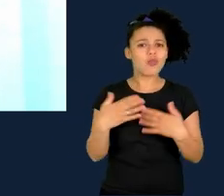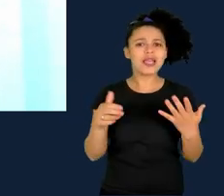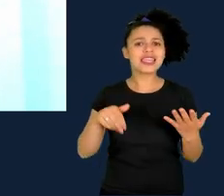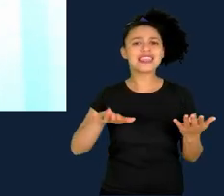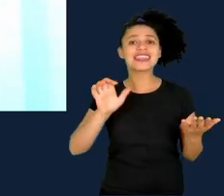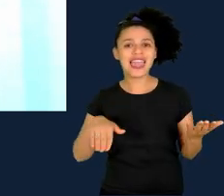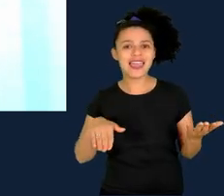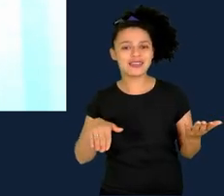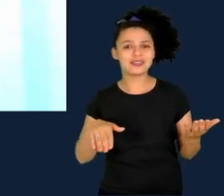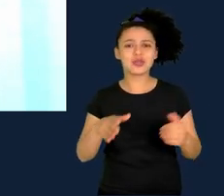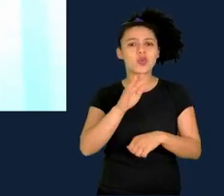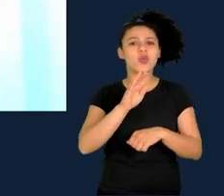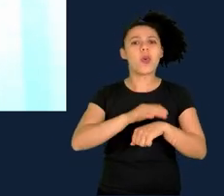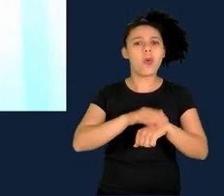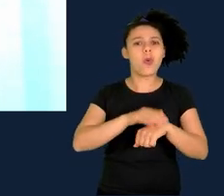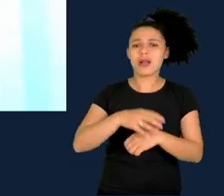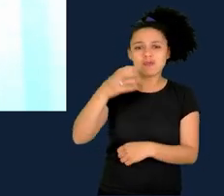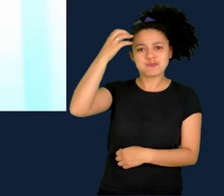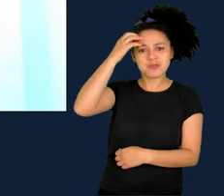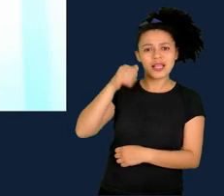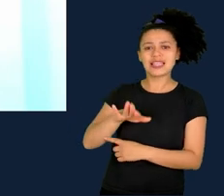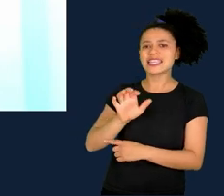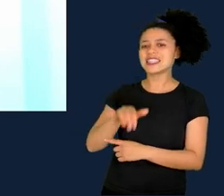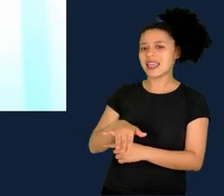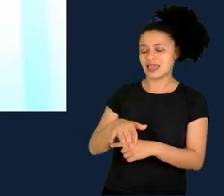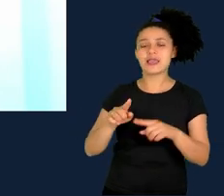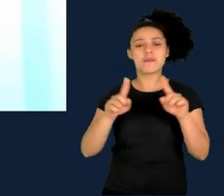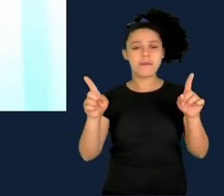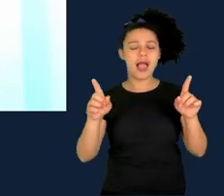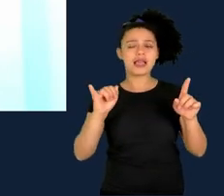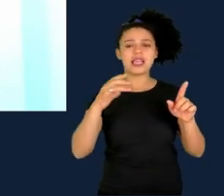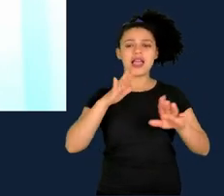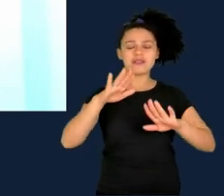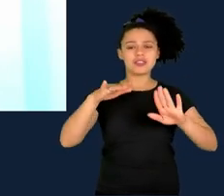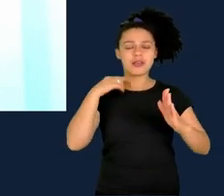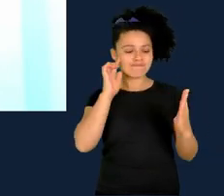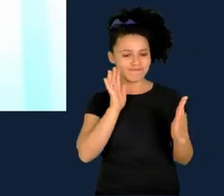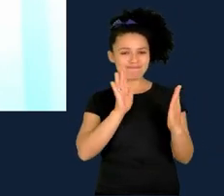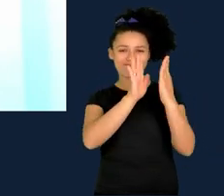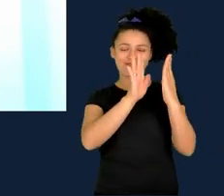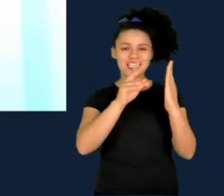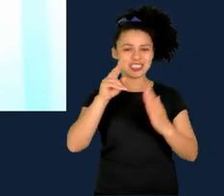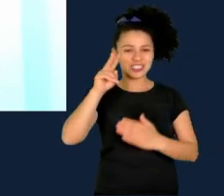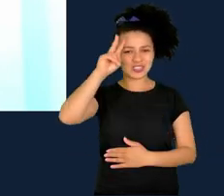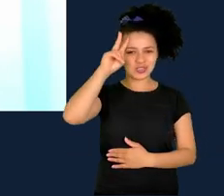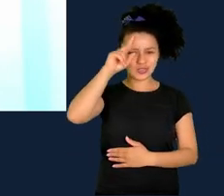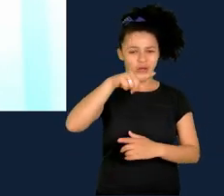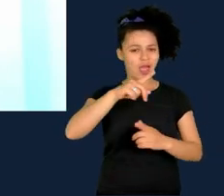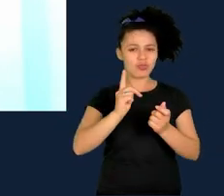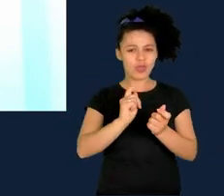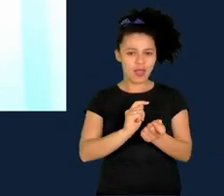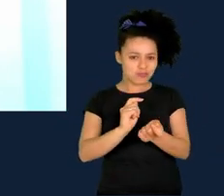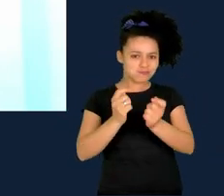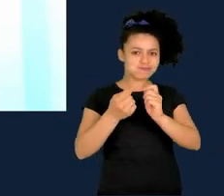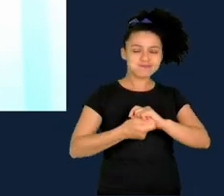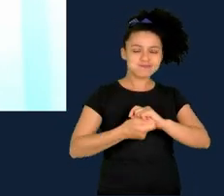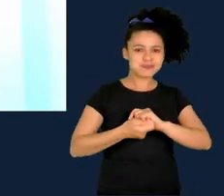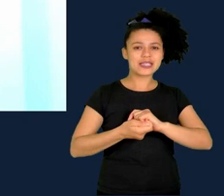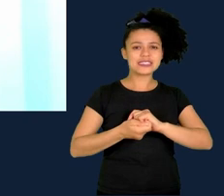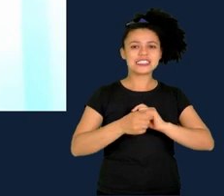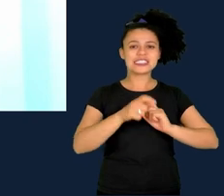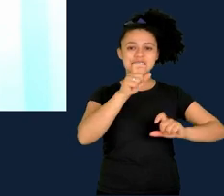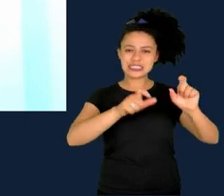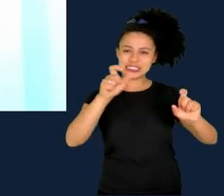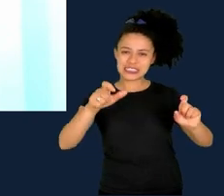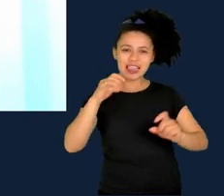mas quando a gente se confronta com uma história que não se adequa a esses dispositivos